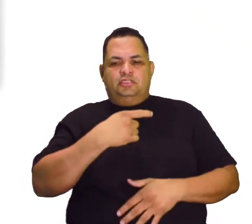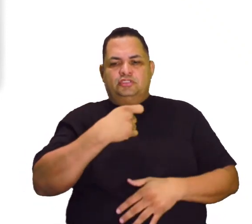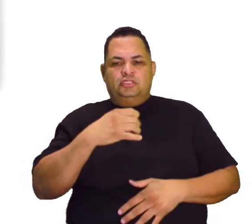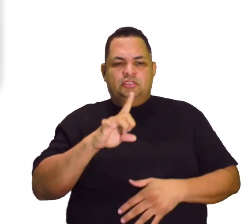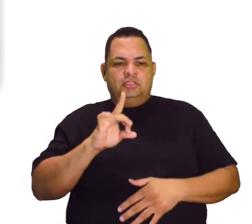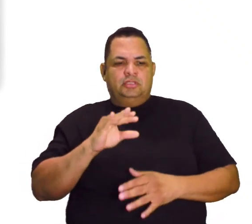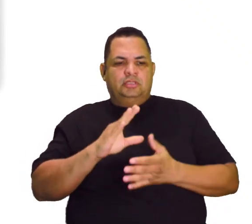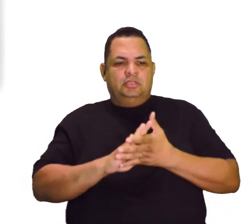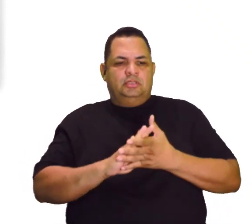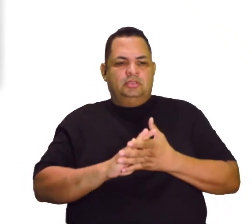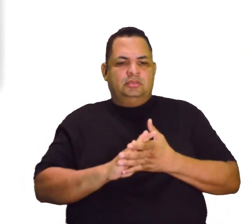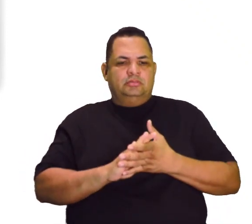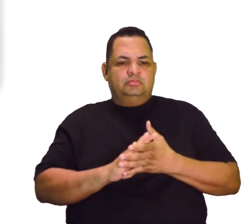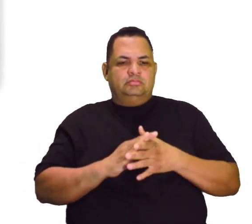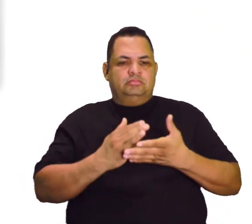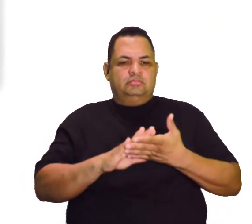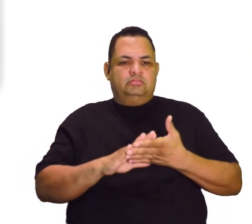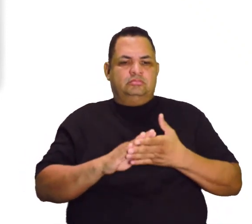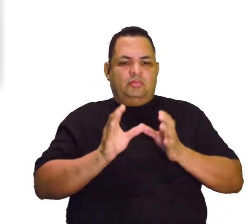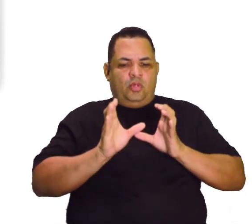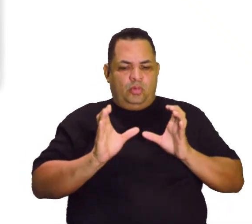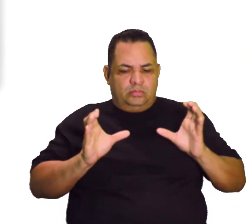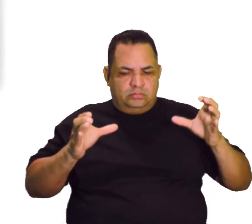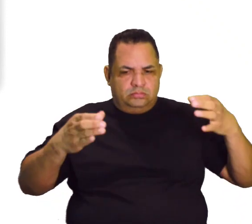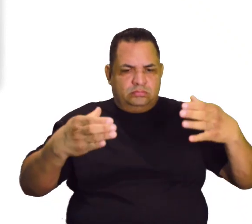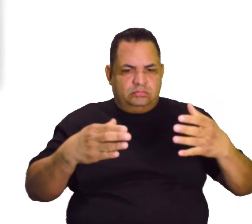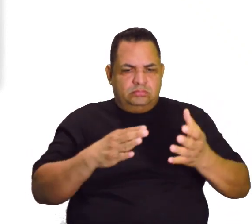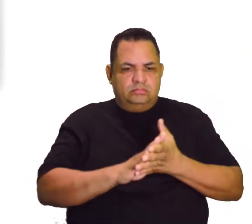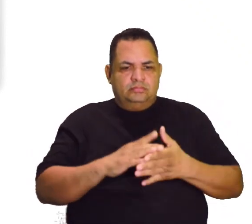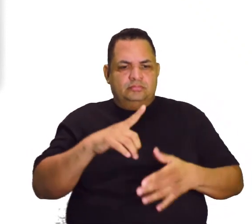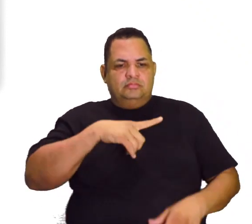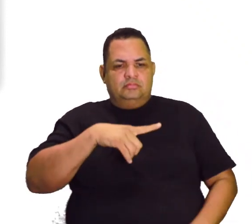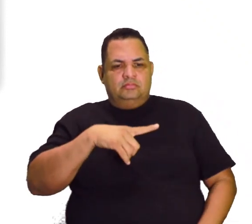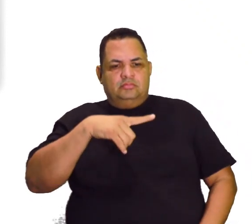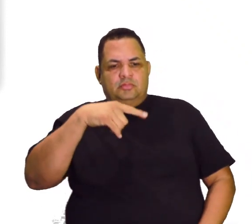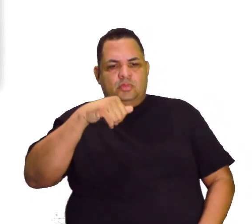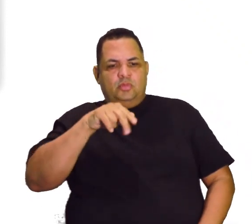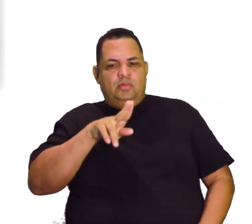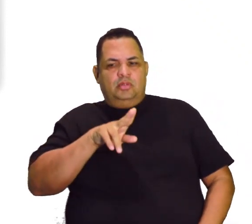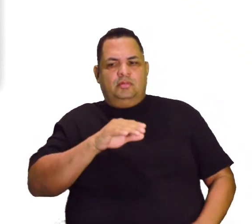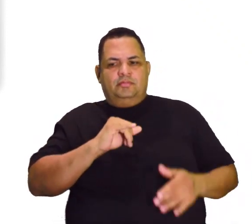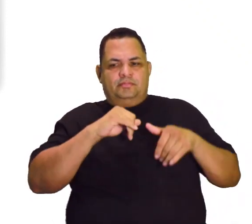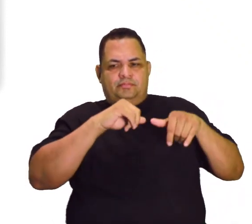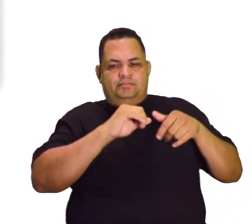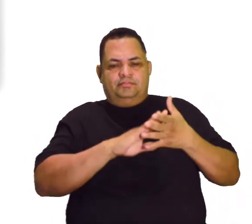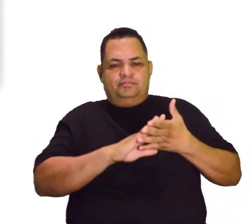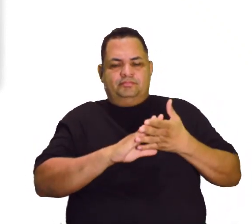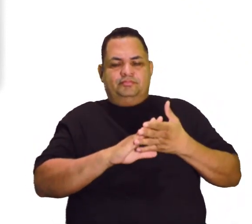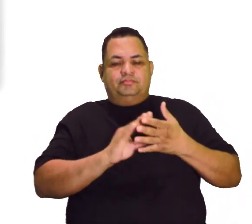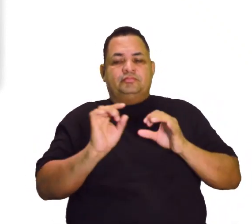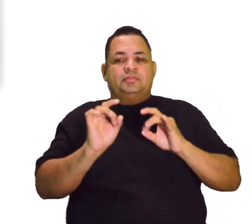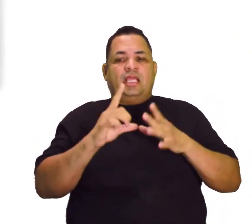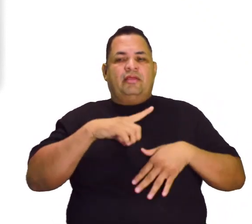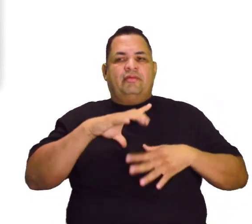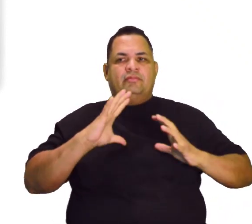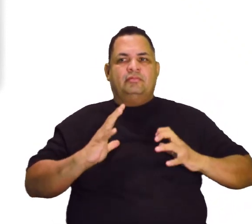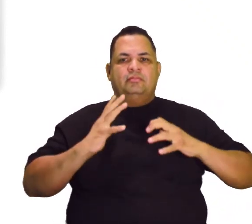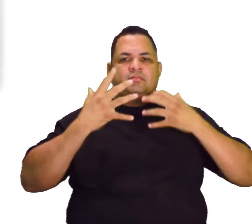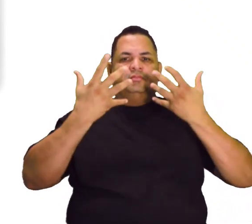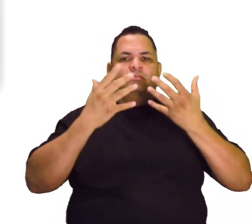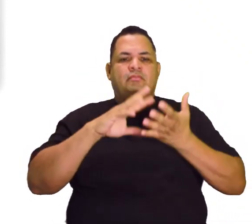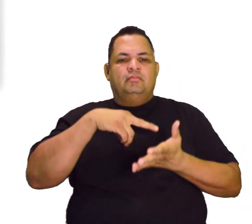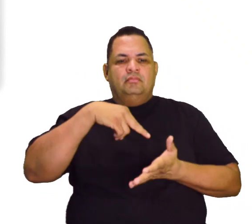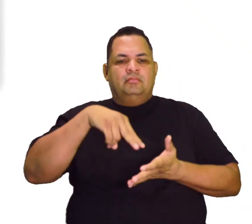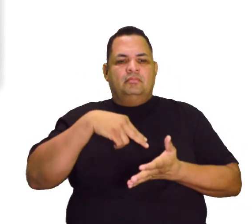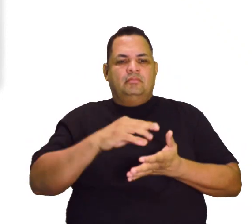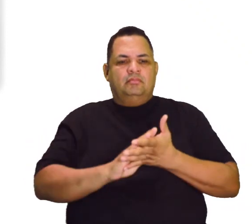lembrada, quadrilha, acho que todas as regiões do Brasil, no mês de junho, fazem festas, né? Com a